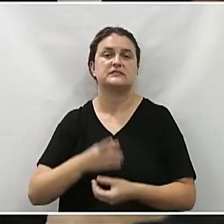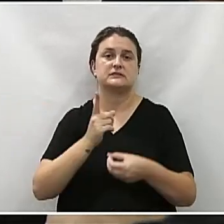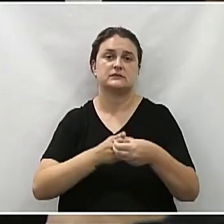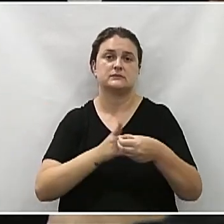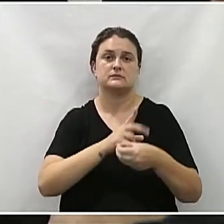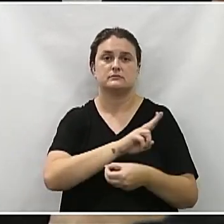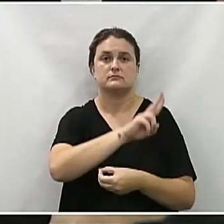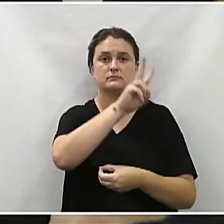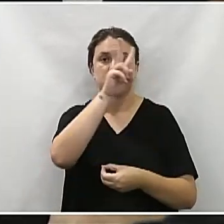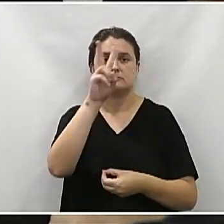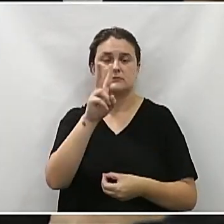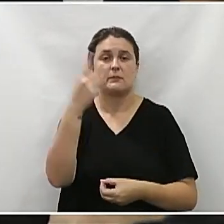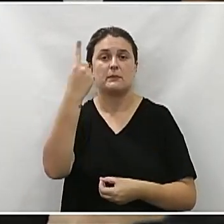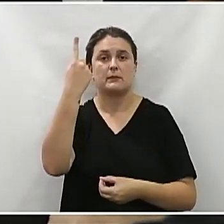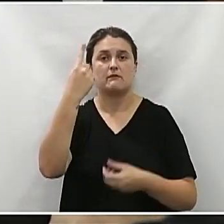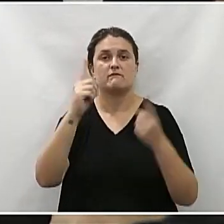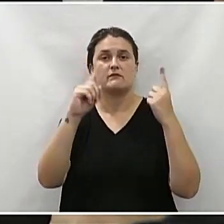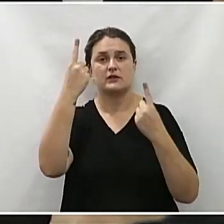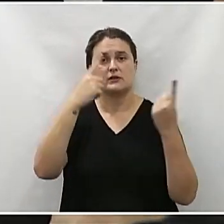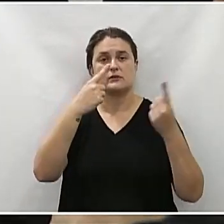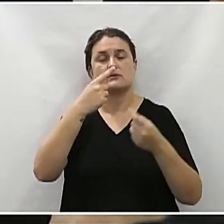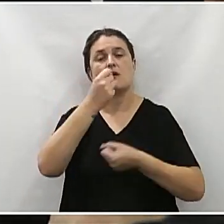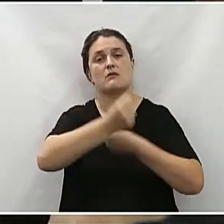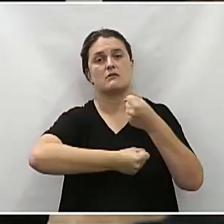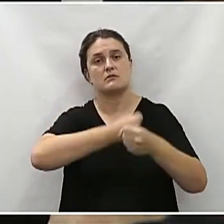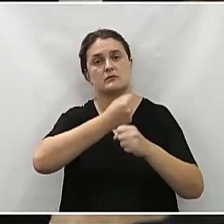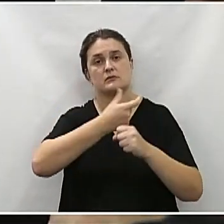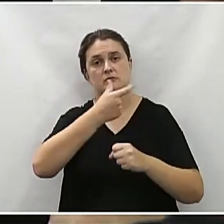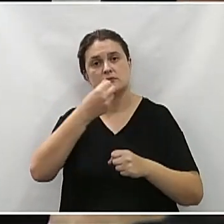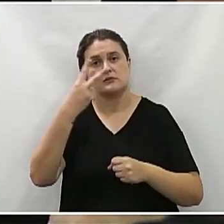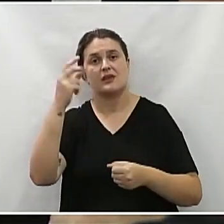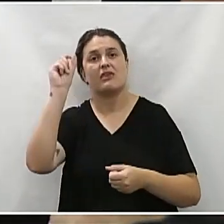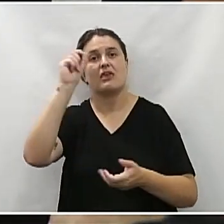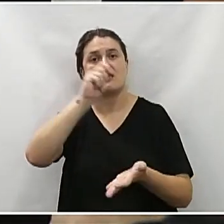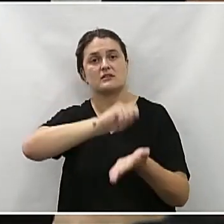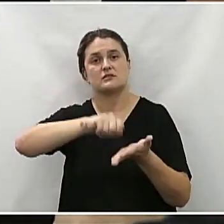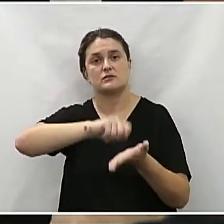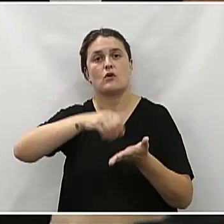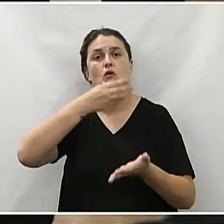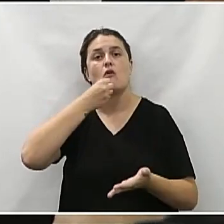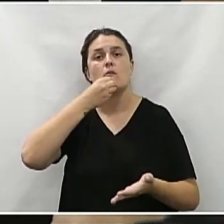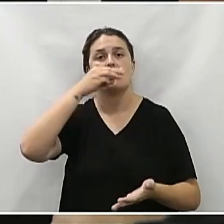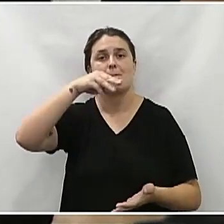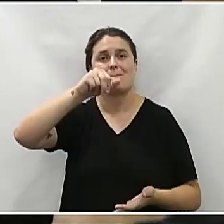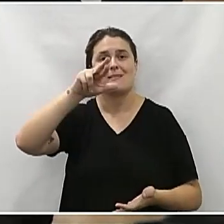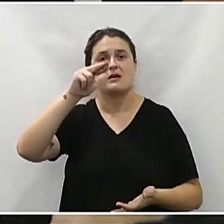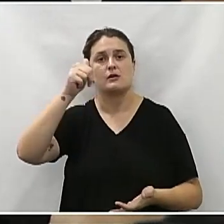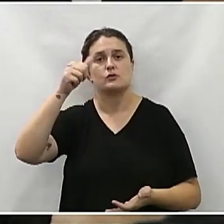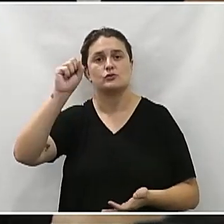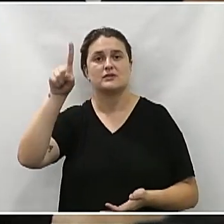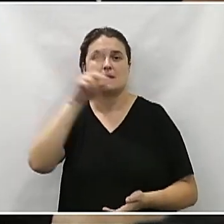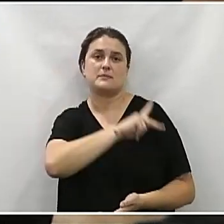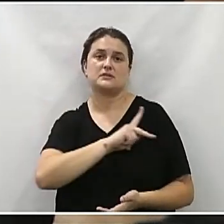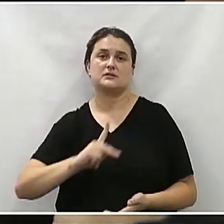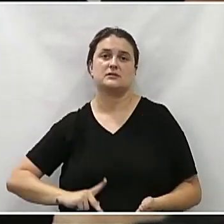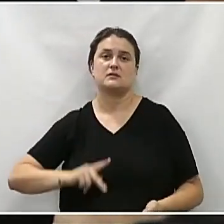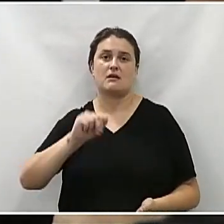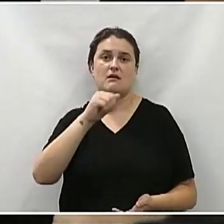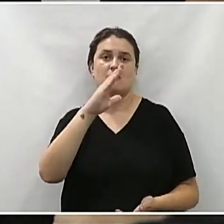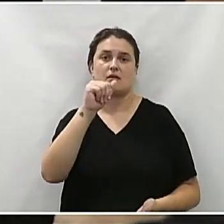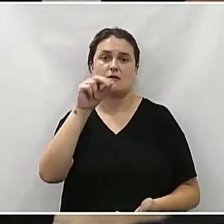Vitória 1º de fevereiro de 23 quem assinou aqui foi o senhor Marco Antônio Spack presidente da UCA-UV